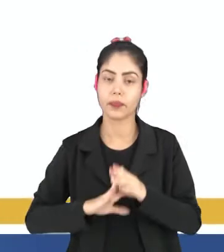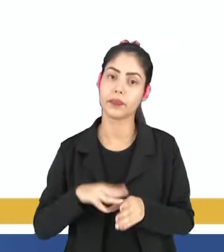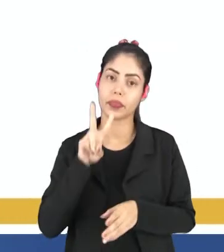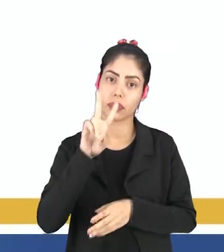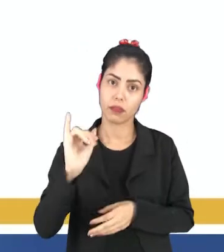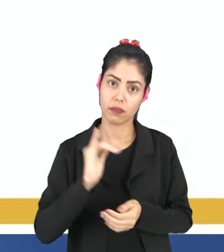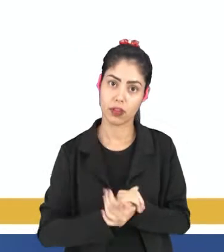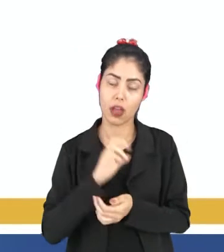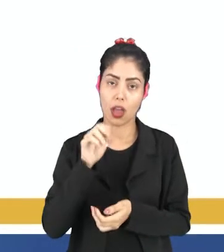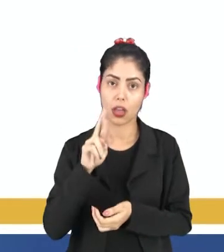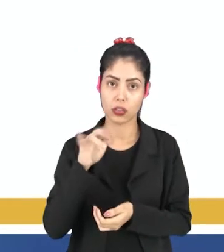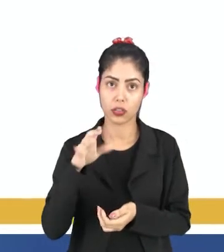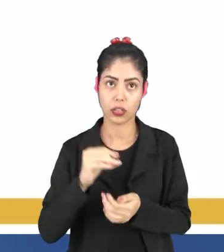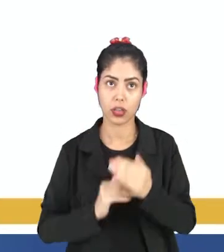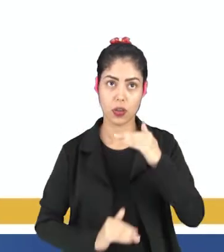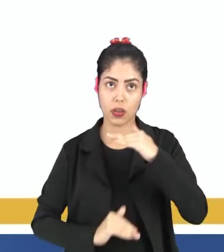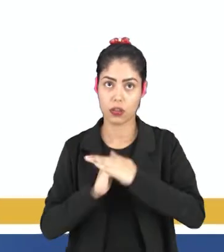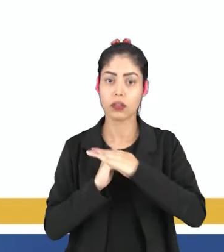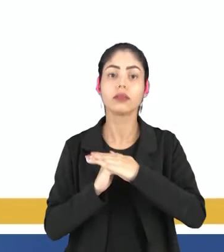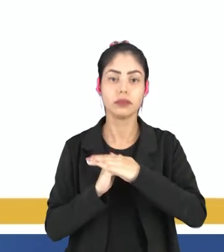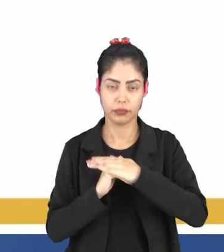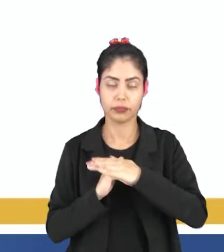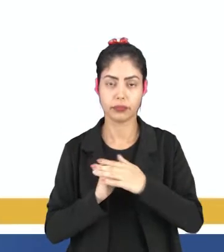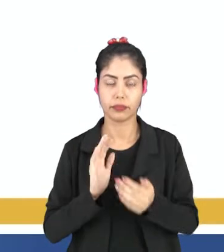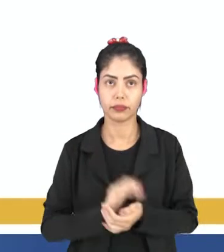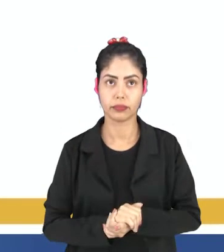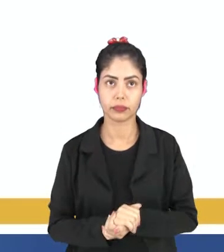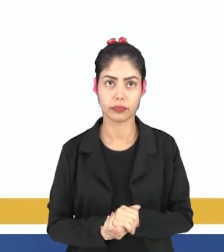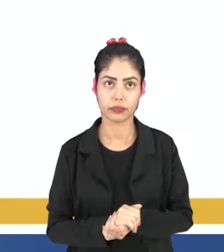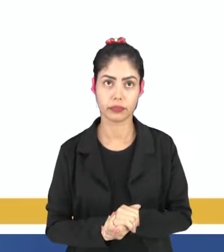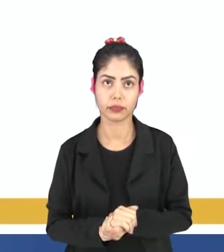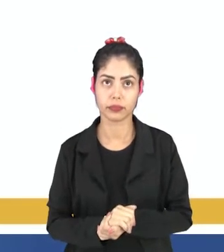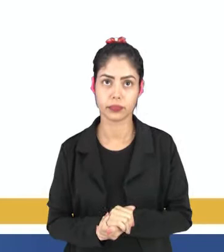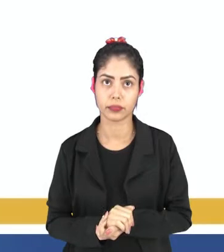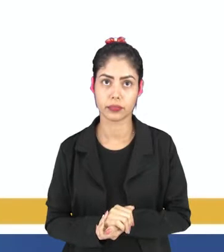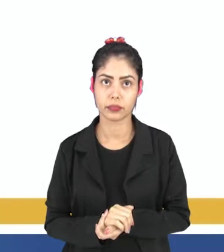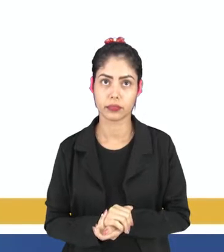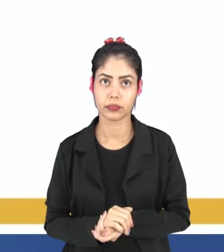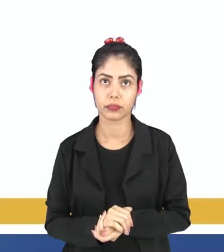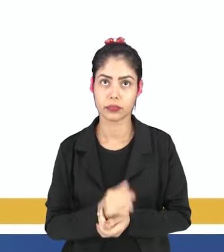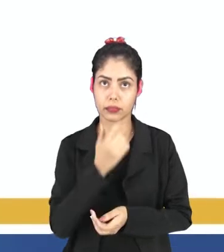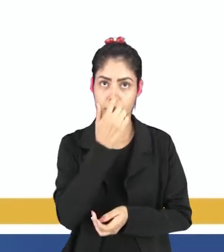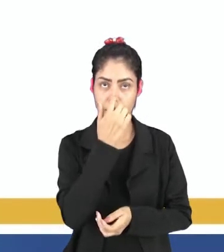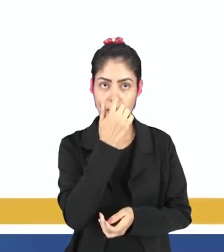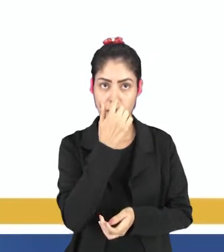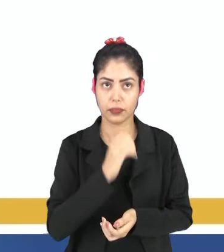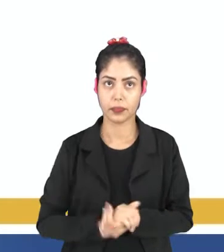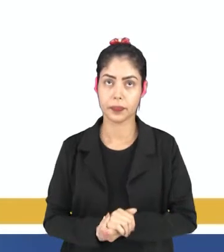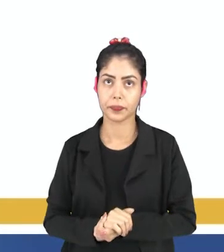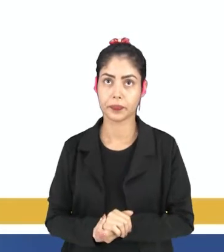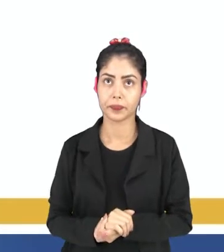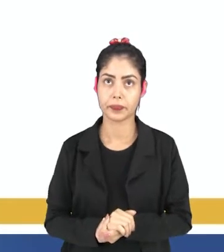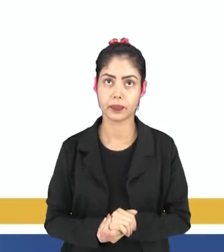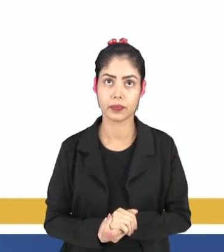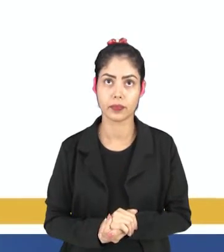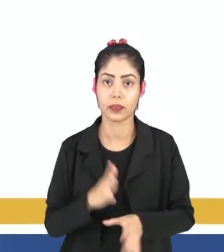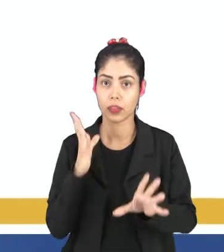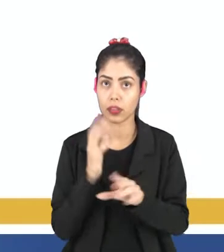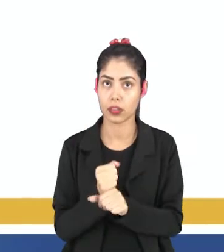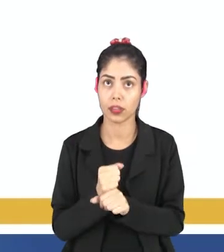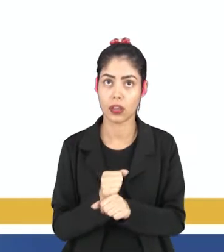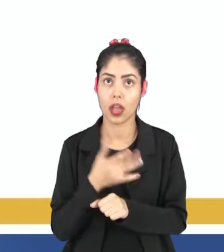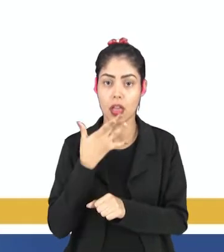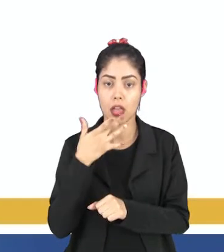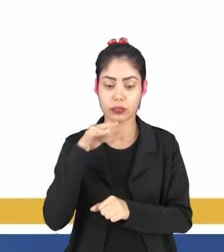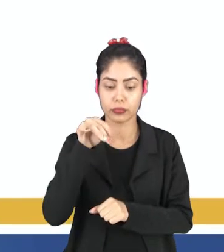são liofilizadas, tá? Usam esse método de conservação de alimento. Além disso, nós temos a conservação pela adição de